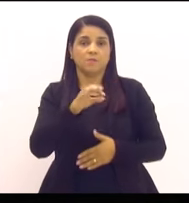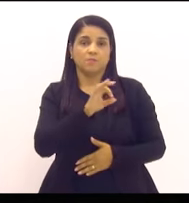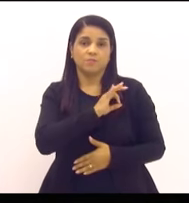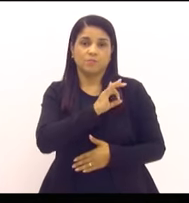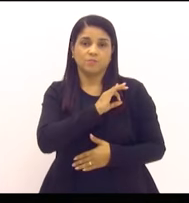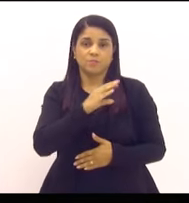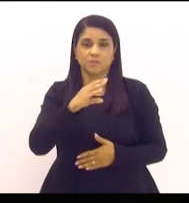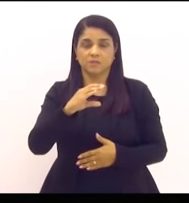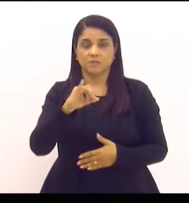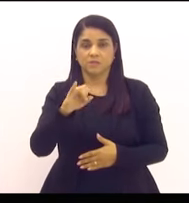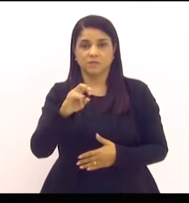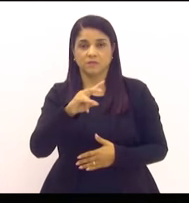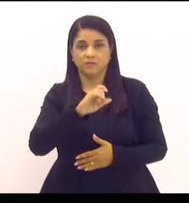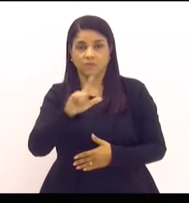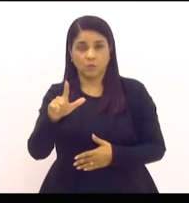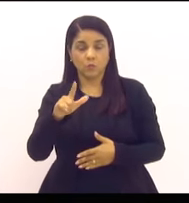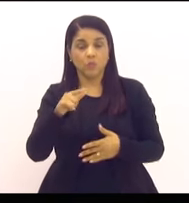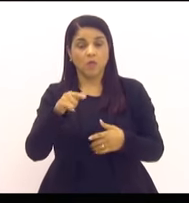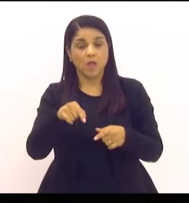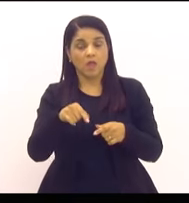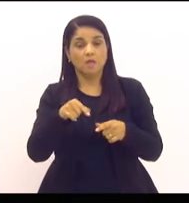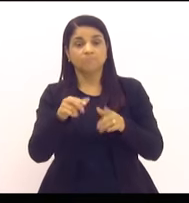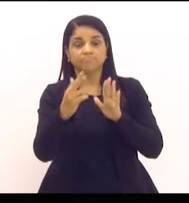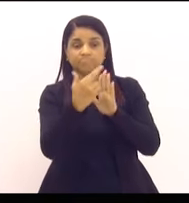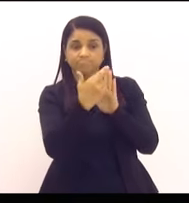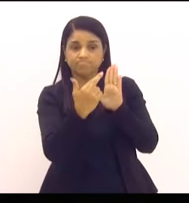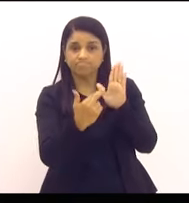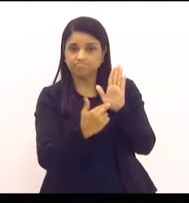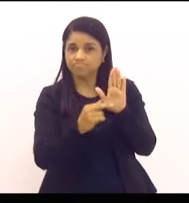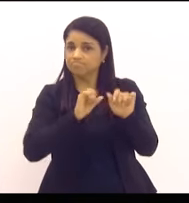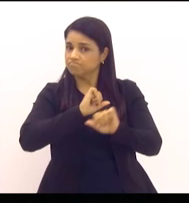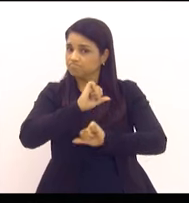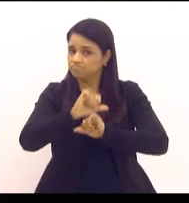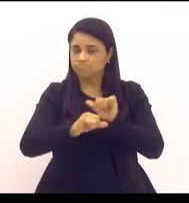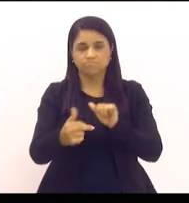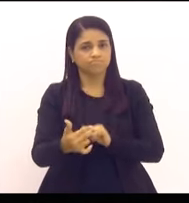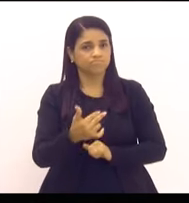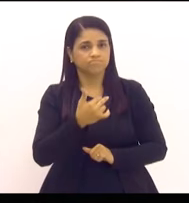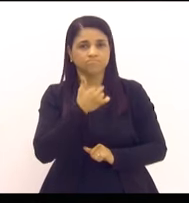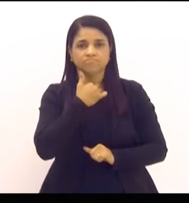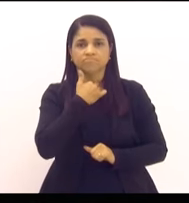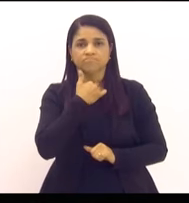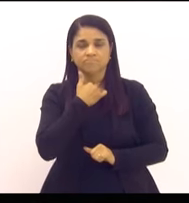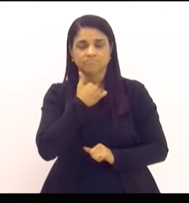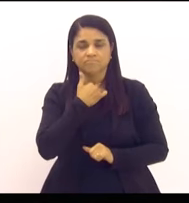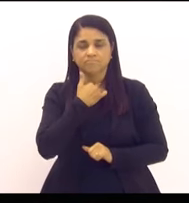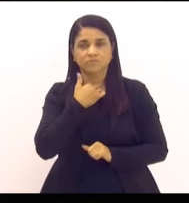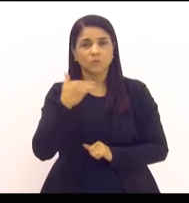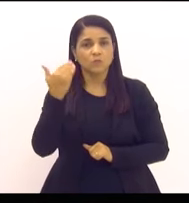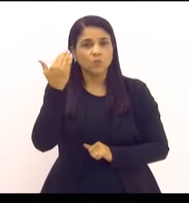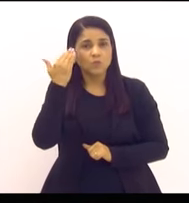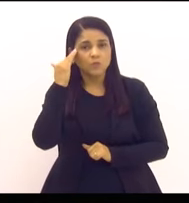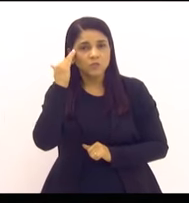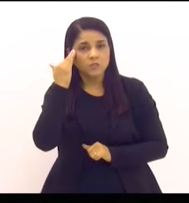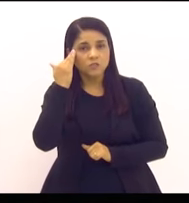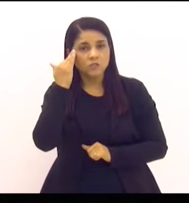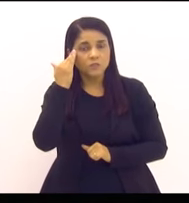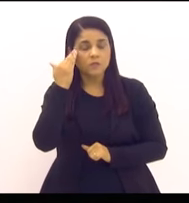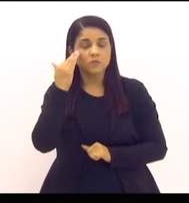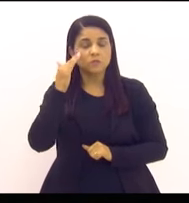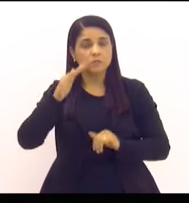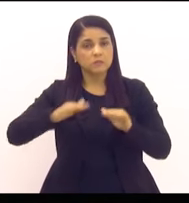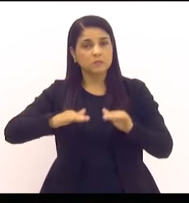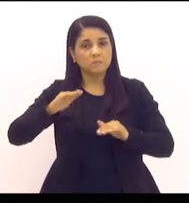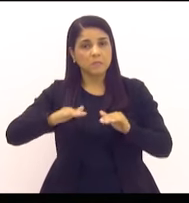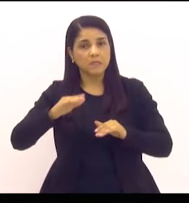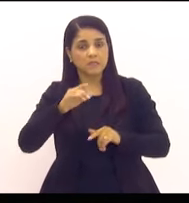não permitir que as regras sejam mudadas de acordo com o entendimento daquele que está à frente do